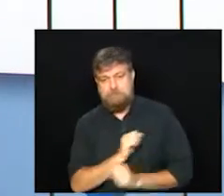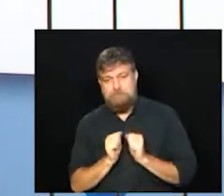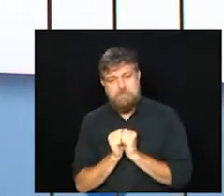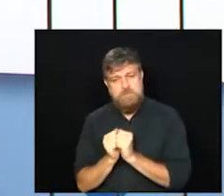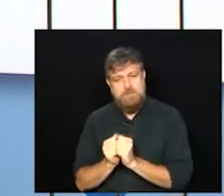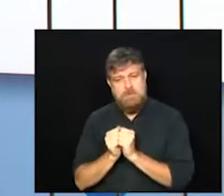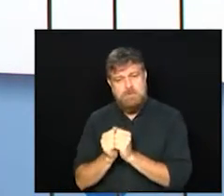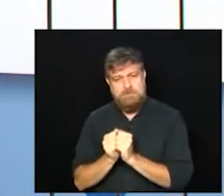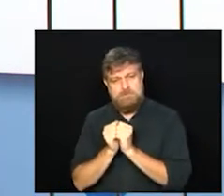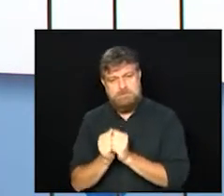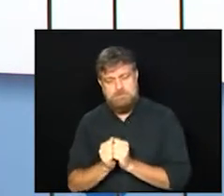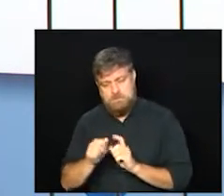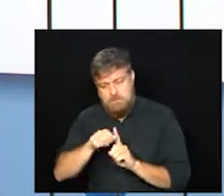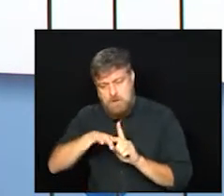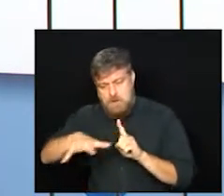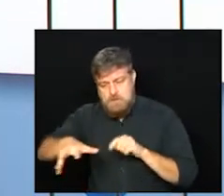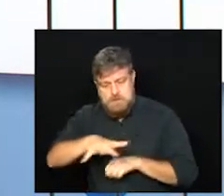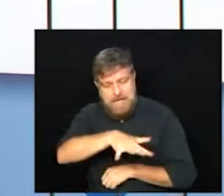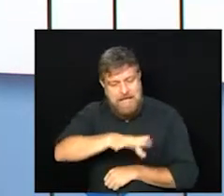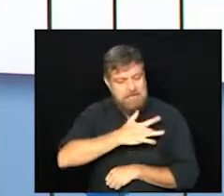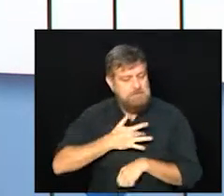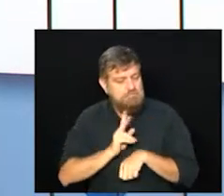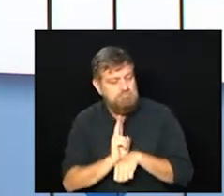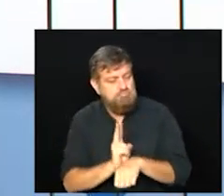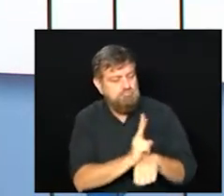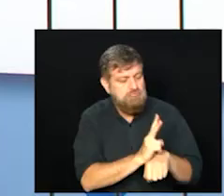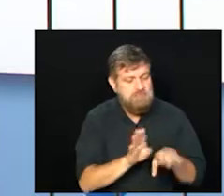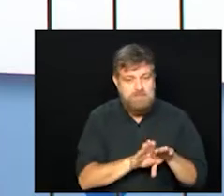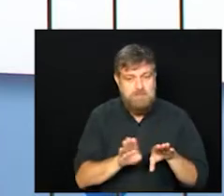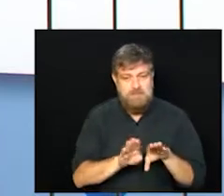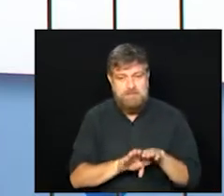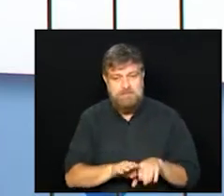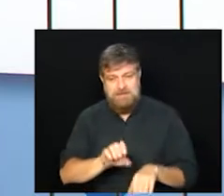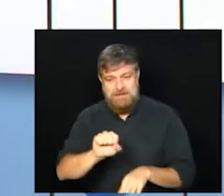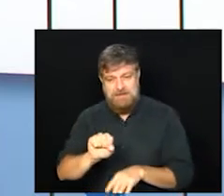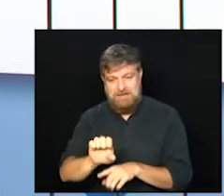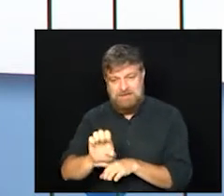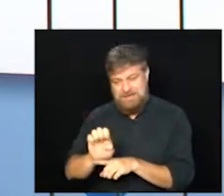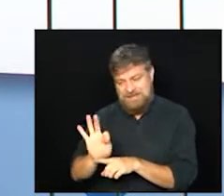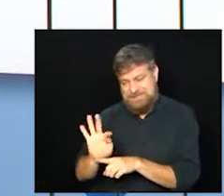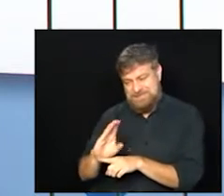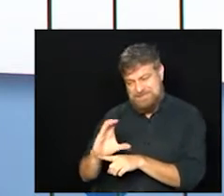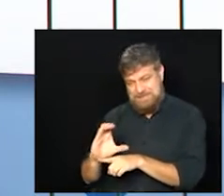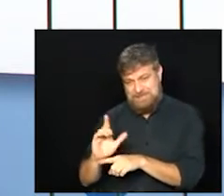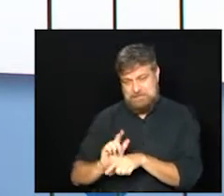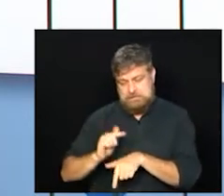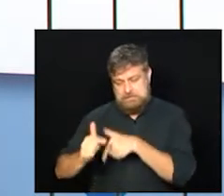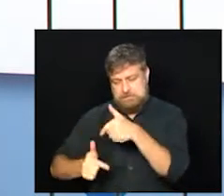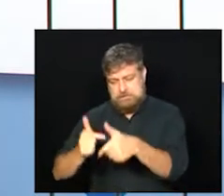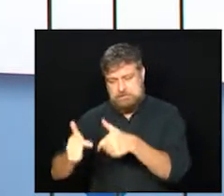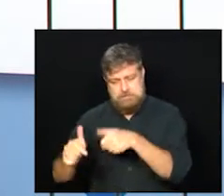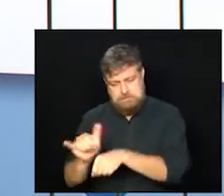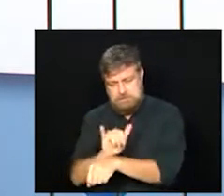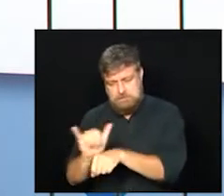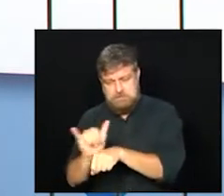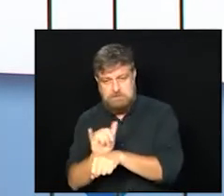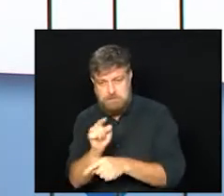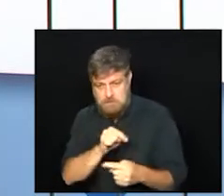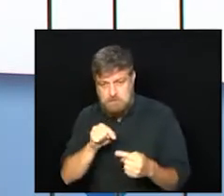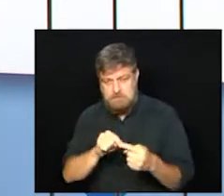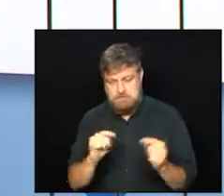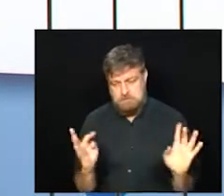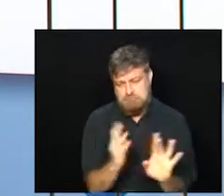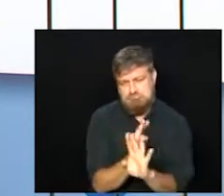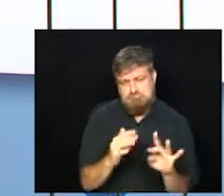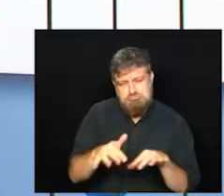juntamente com agentes da Vigilância Sanitária e também da CETEC fazem ainda algumas operações justamente para dispersar